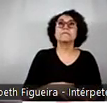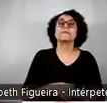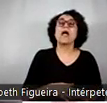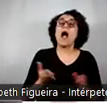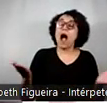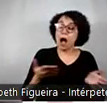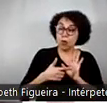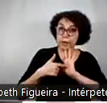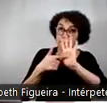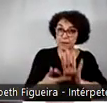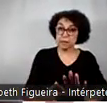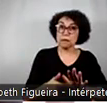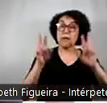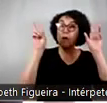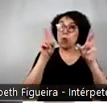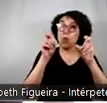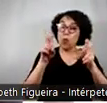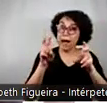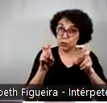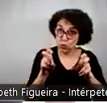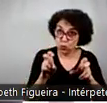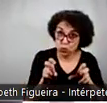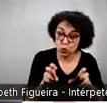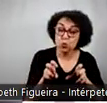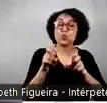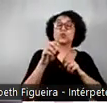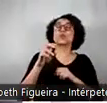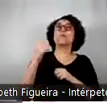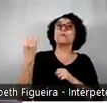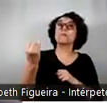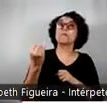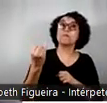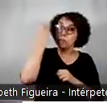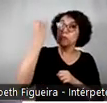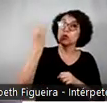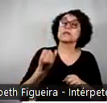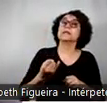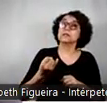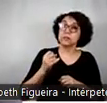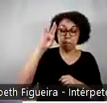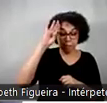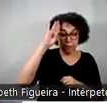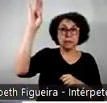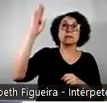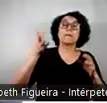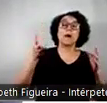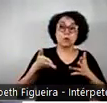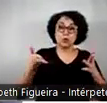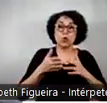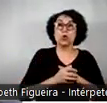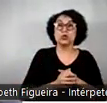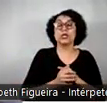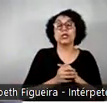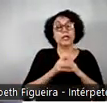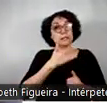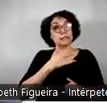nossa conversa hoje, sobre o estigma e violência e impacto da saúde mental da população migrante e refugiada. E aí eu faço algumas